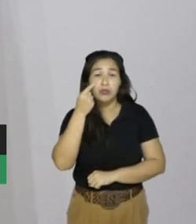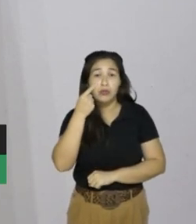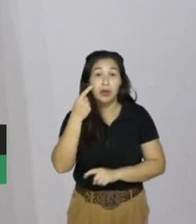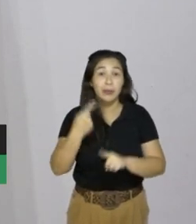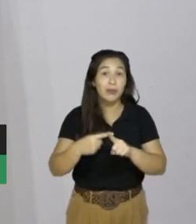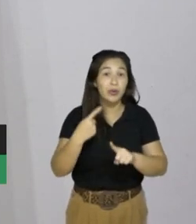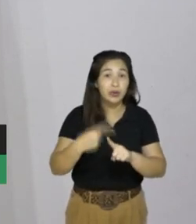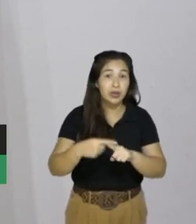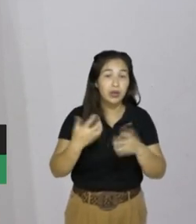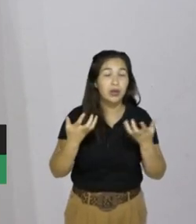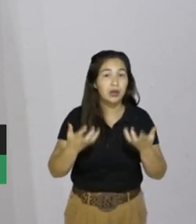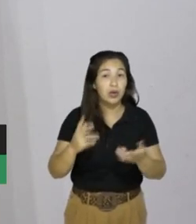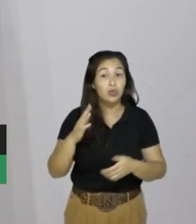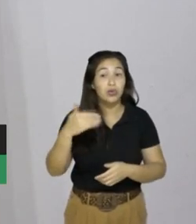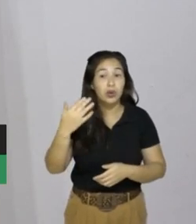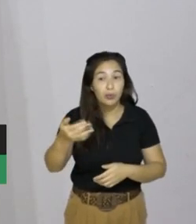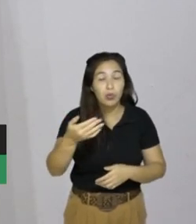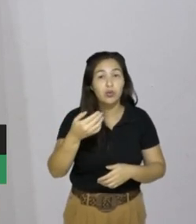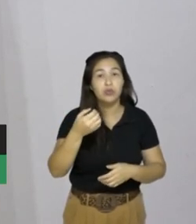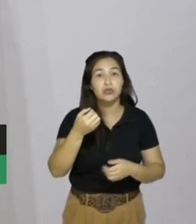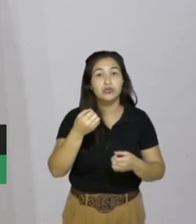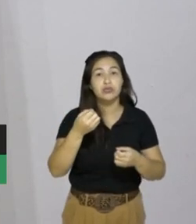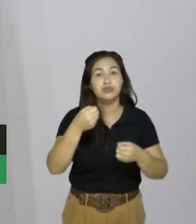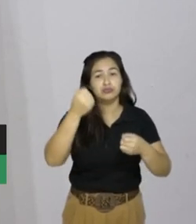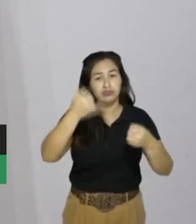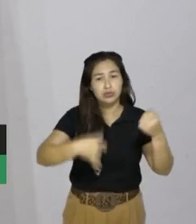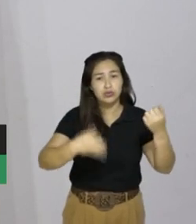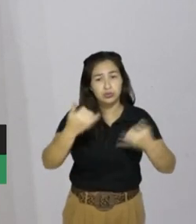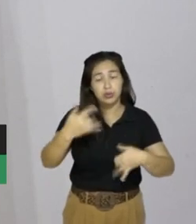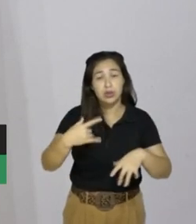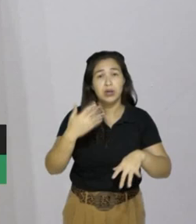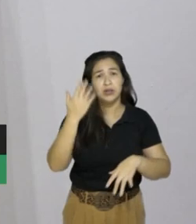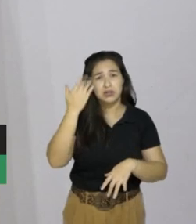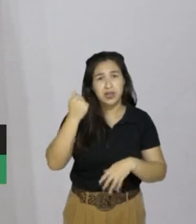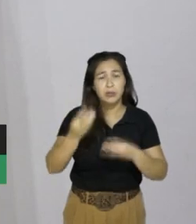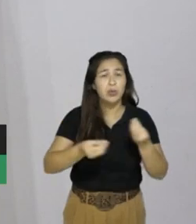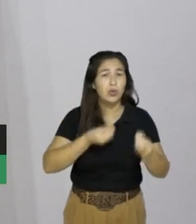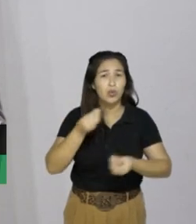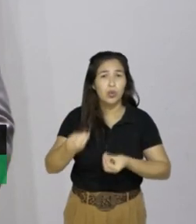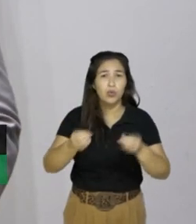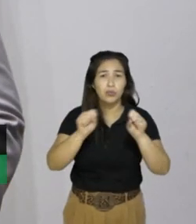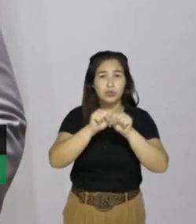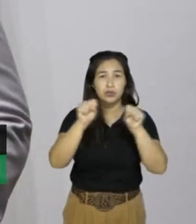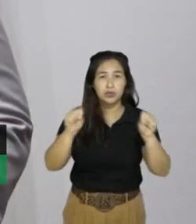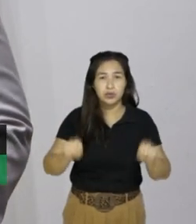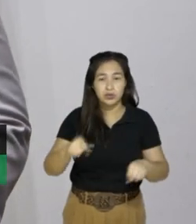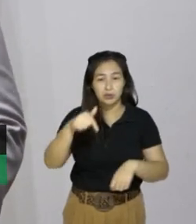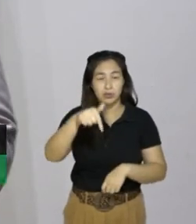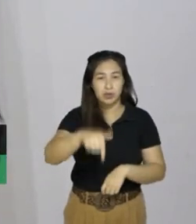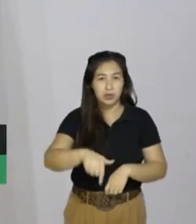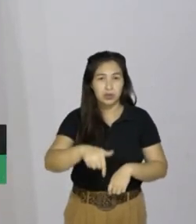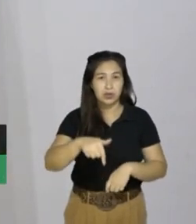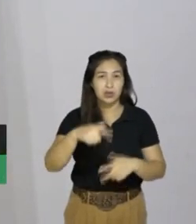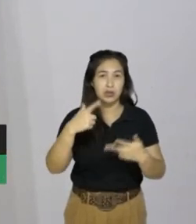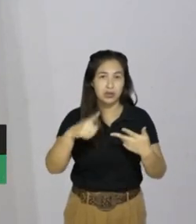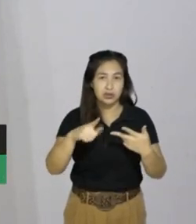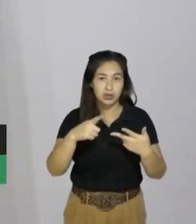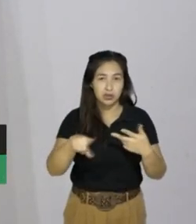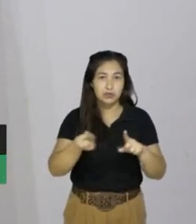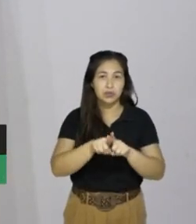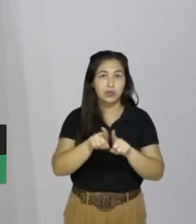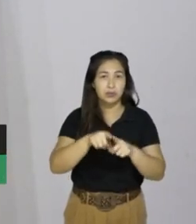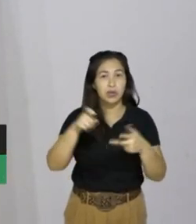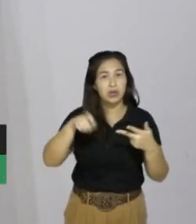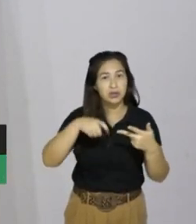uma opinião porque todos sabem como funciona o sistema legislativo o Executivo Envia um